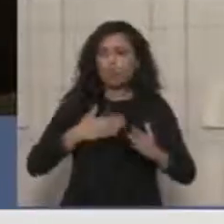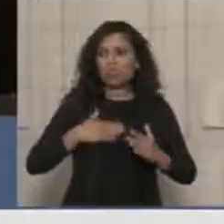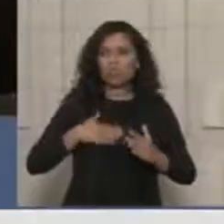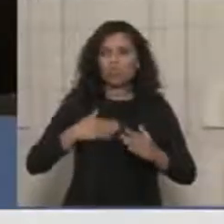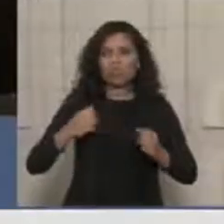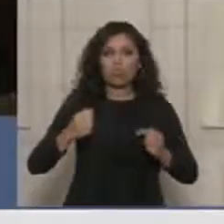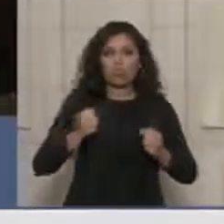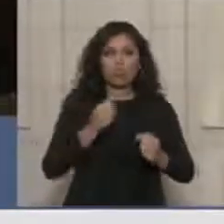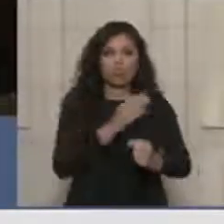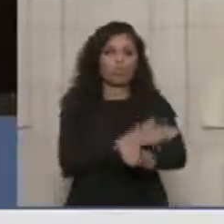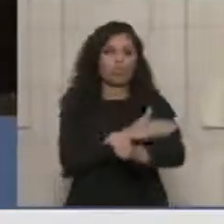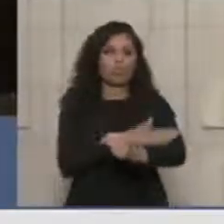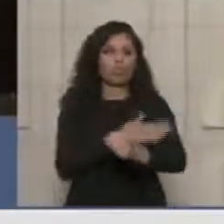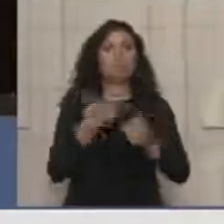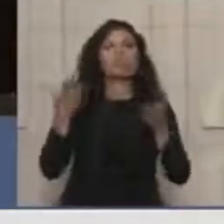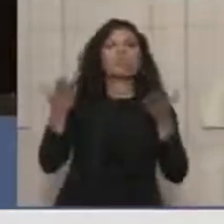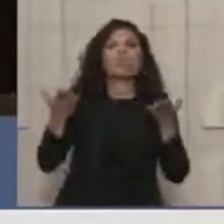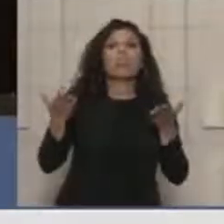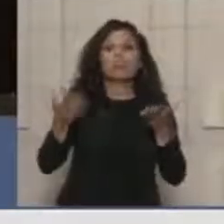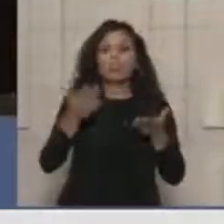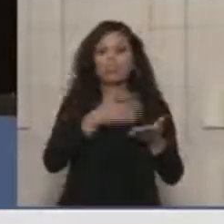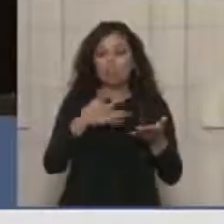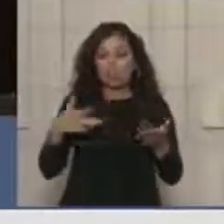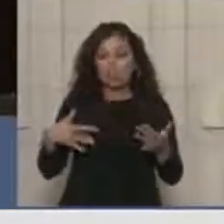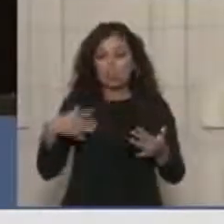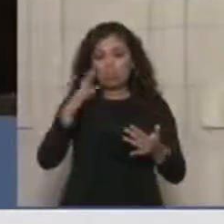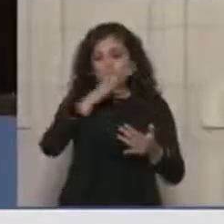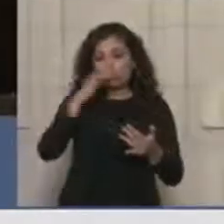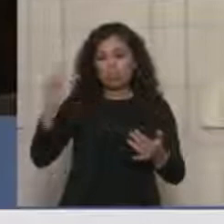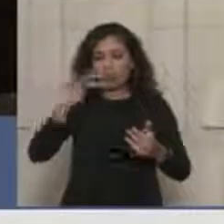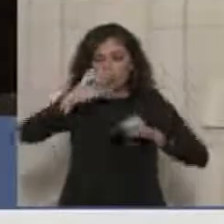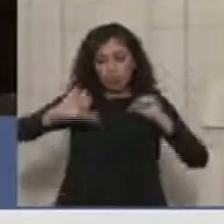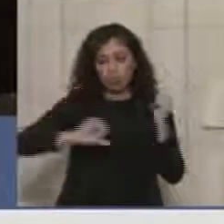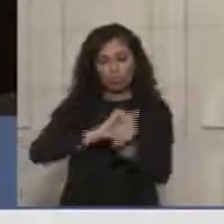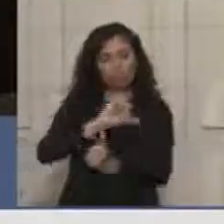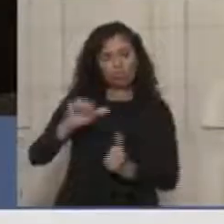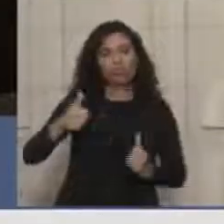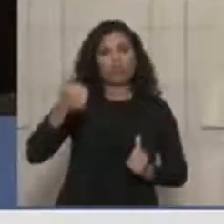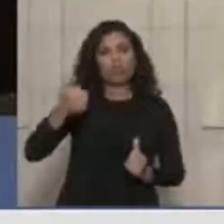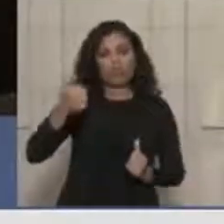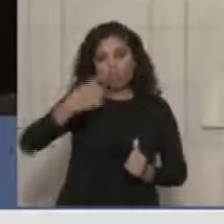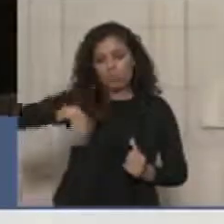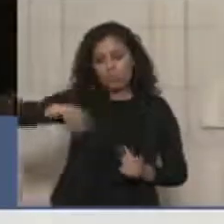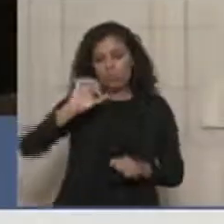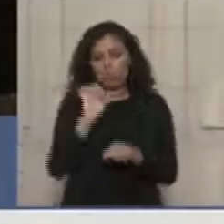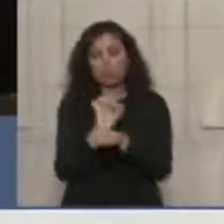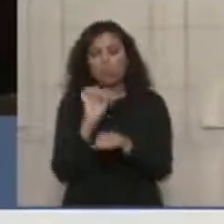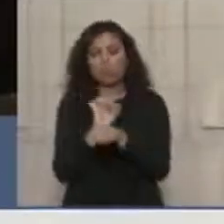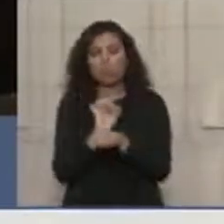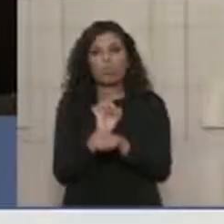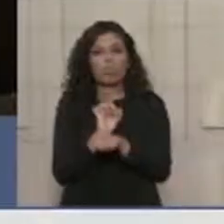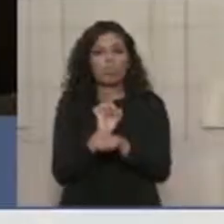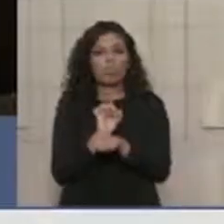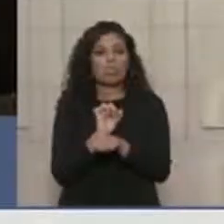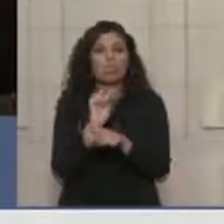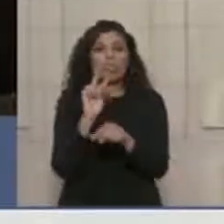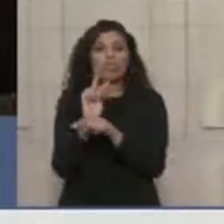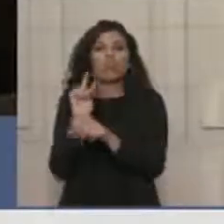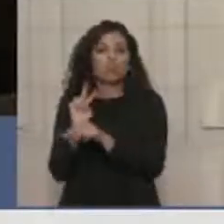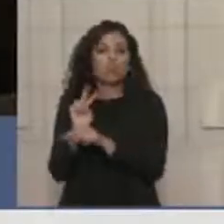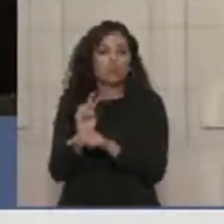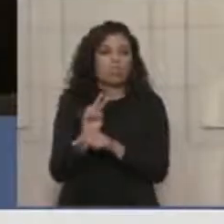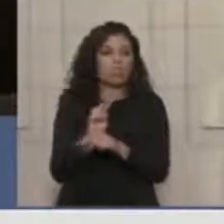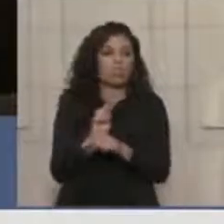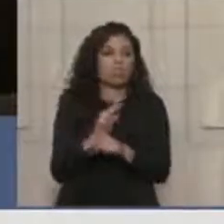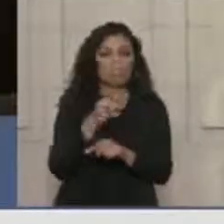Eu quero que a saúde de Cabo Frio se soerga. A esperança. A crítica foi aceita e